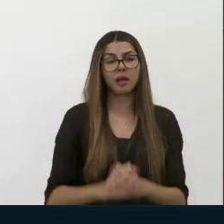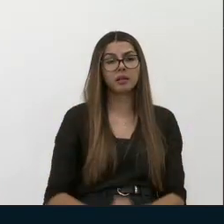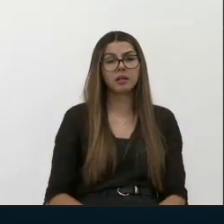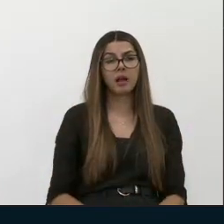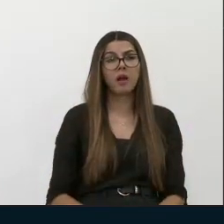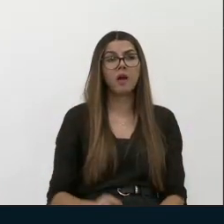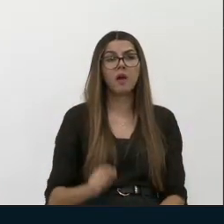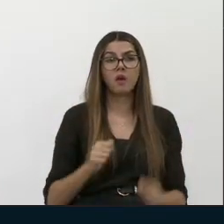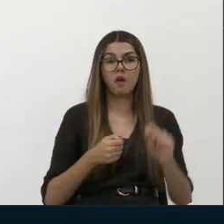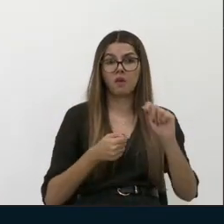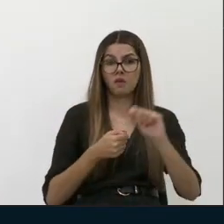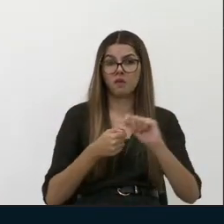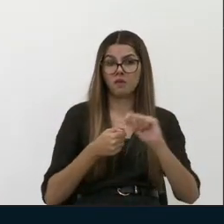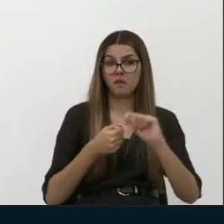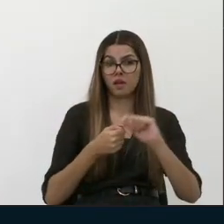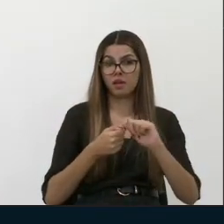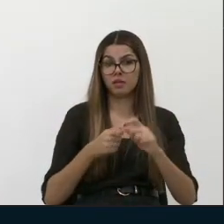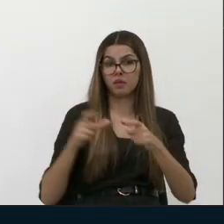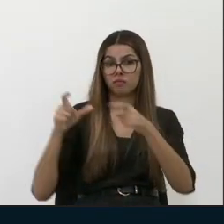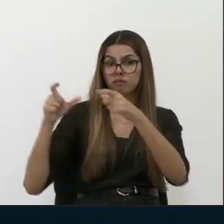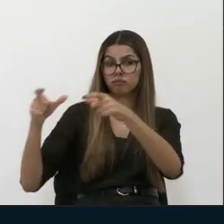aquele laboratório particular.